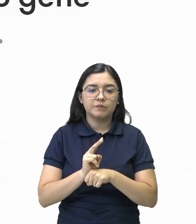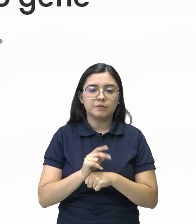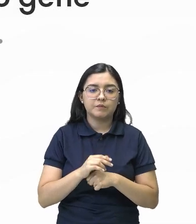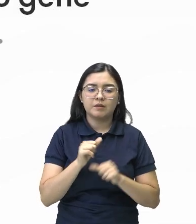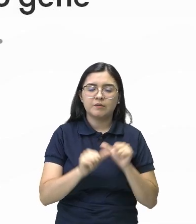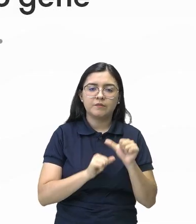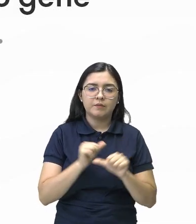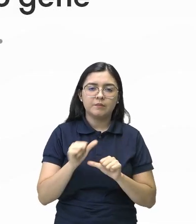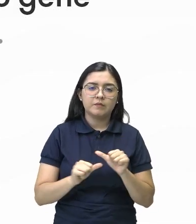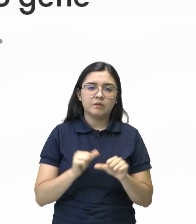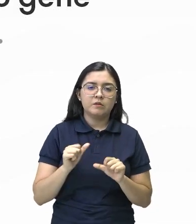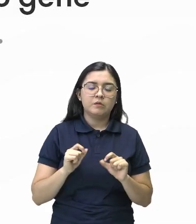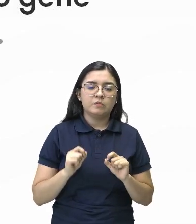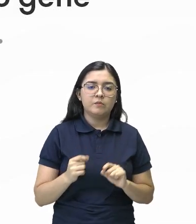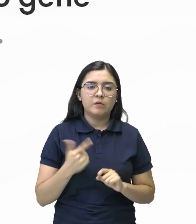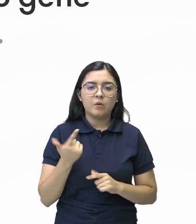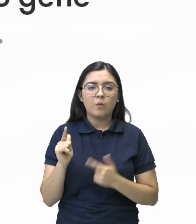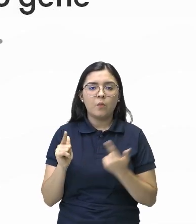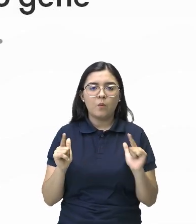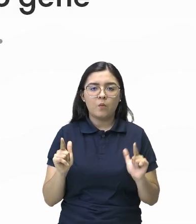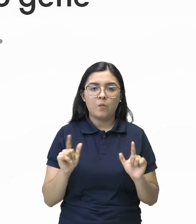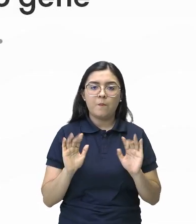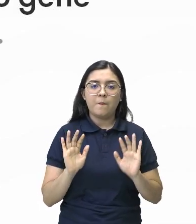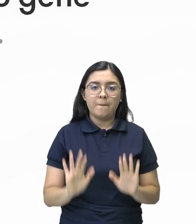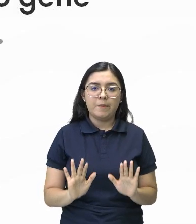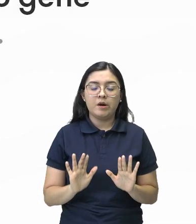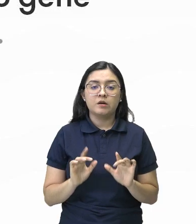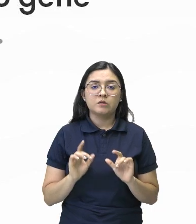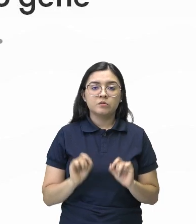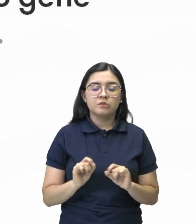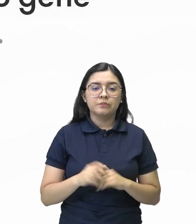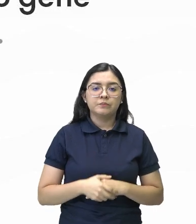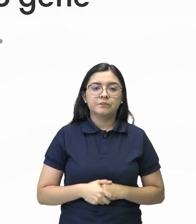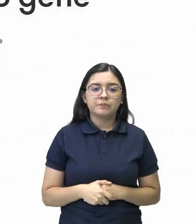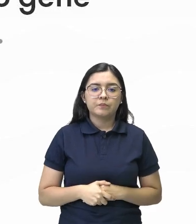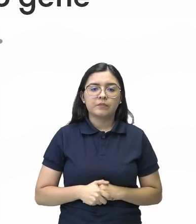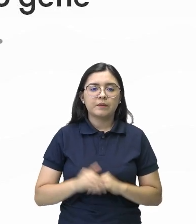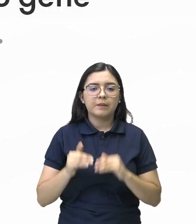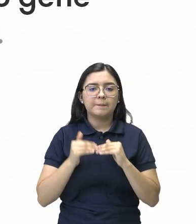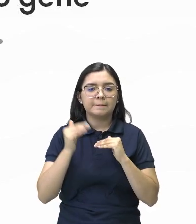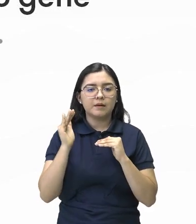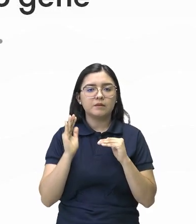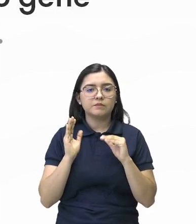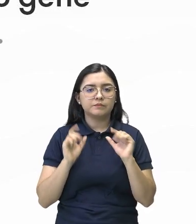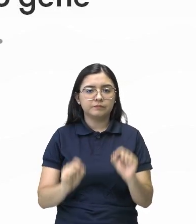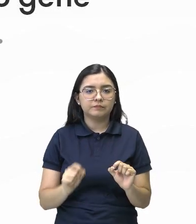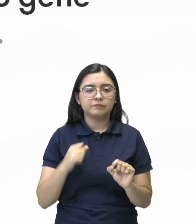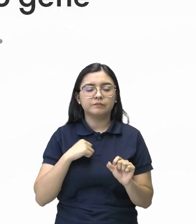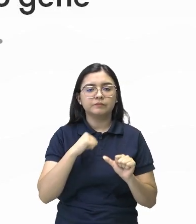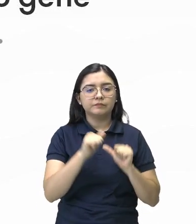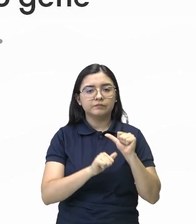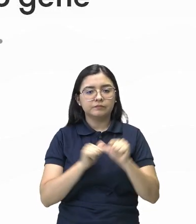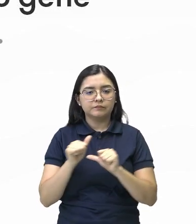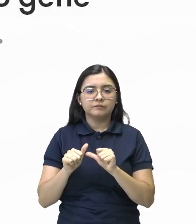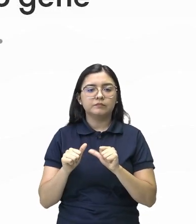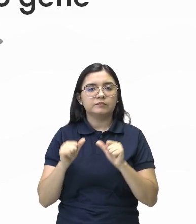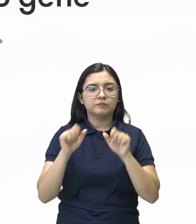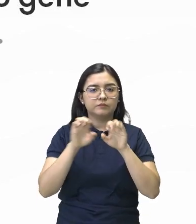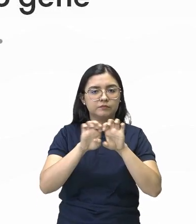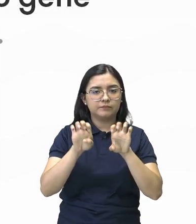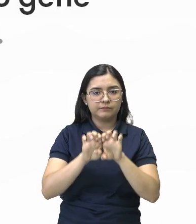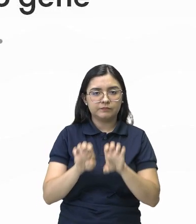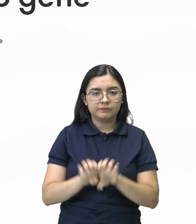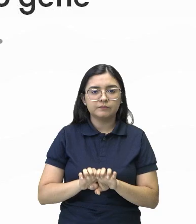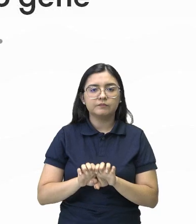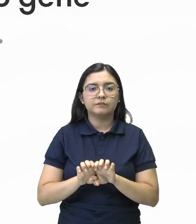variar muito de um indivíduo para o outro. Porém, a mais sutil variação dessa estrutura aí